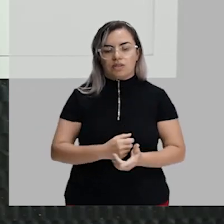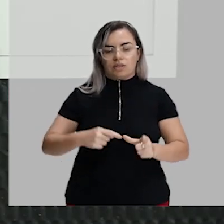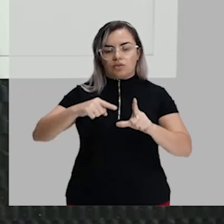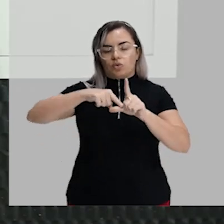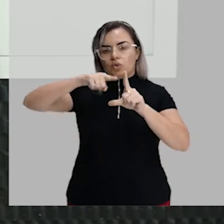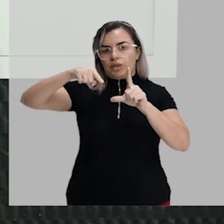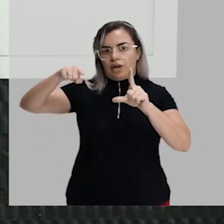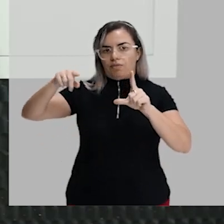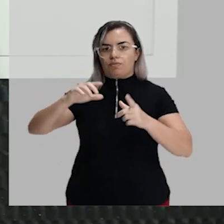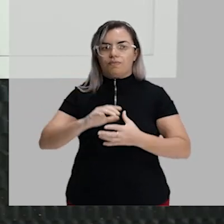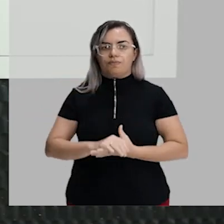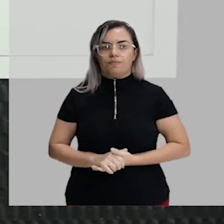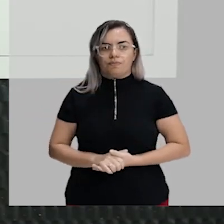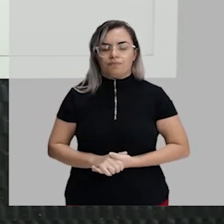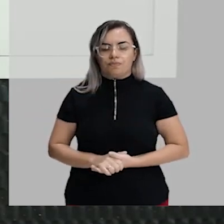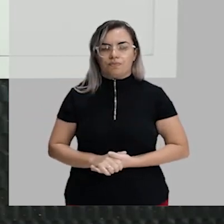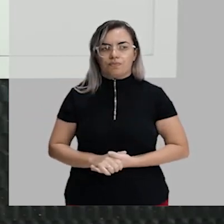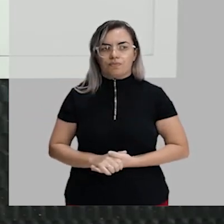E aqui